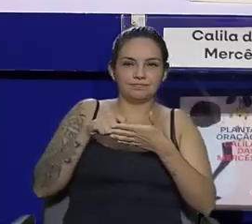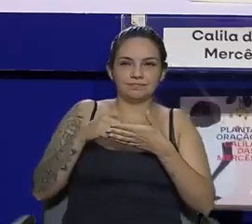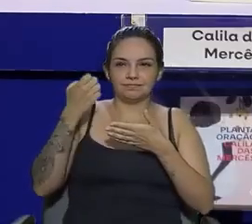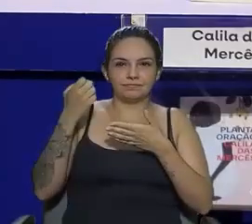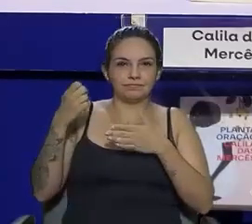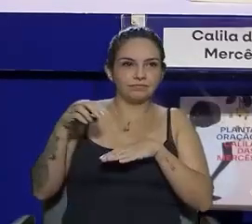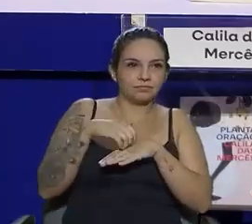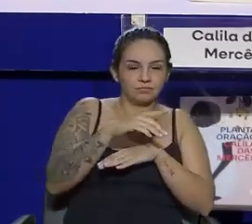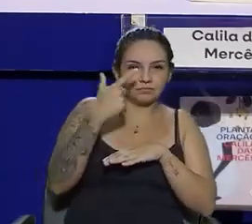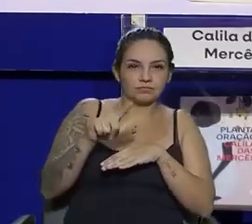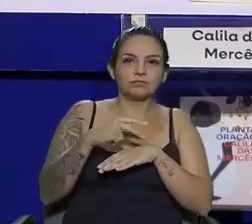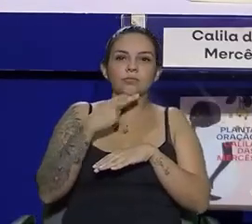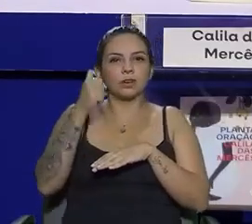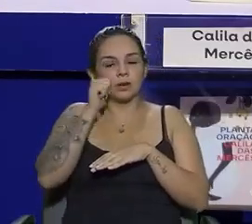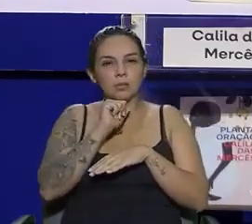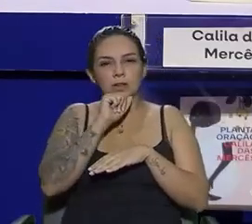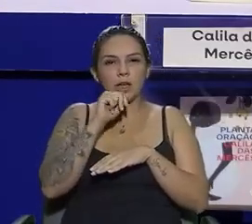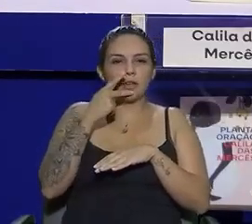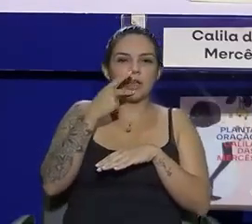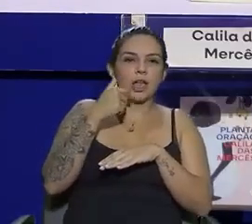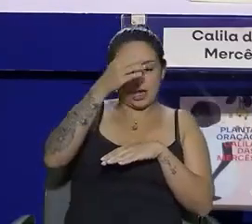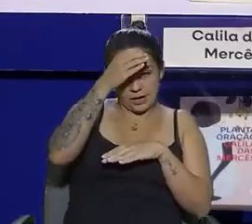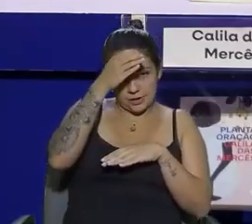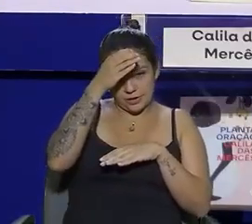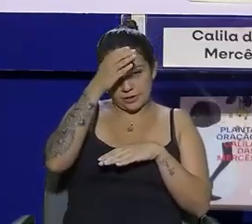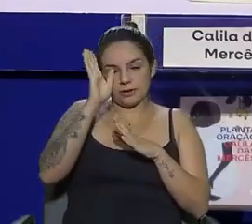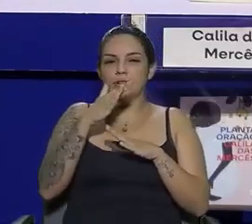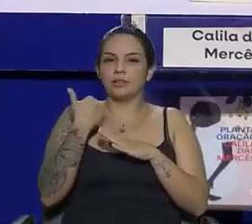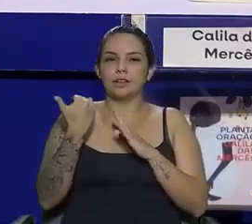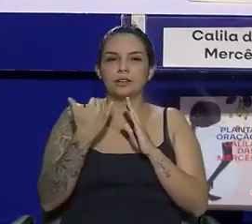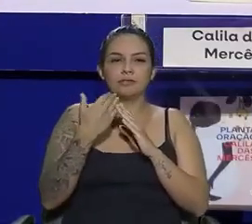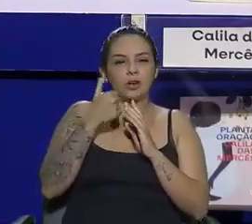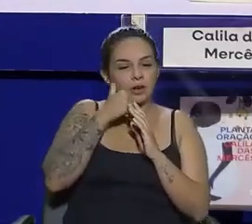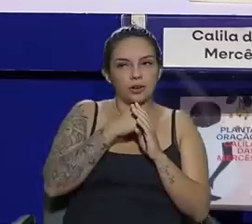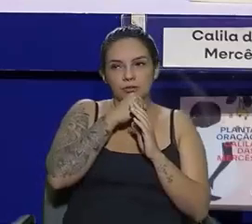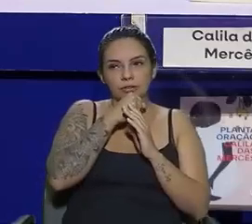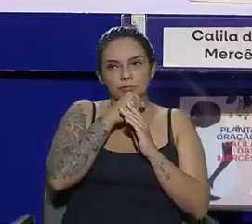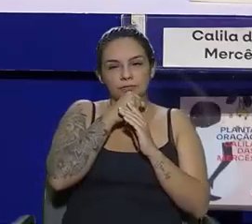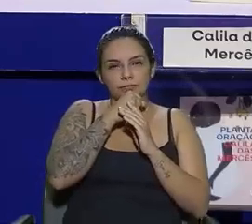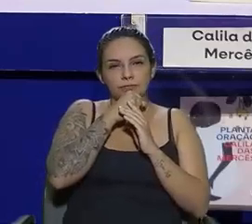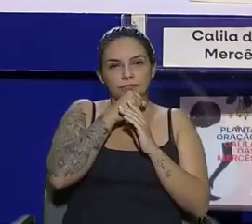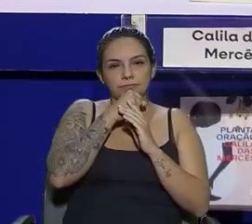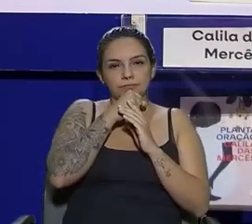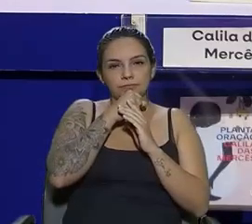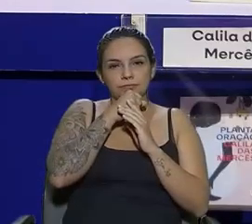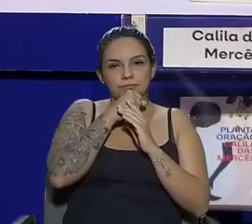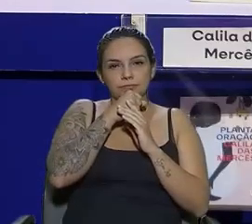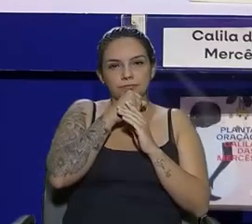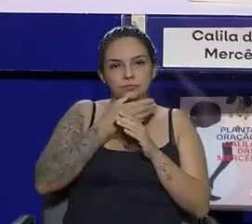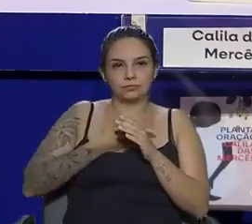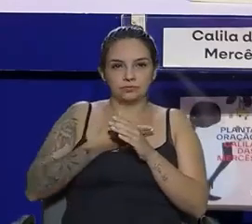quero compactuar de novo com a voz da minha mãe, falar com a minha tia, que já faleceu, com a minha avó, Maroca, com o